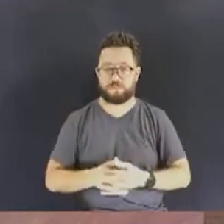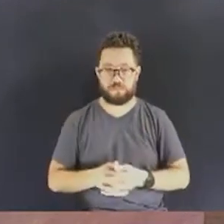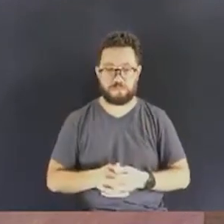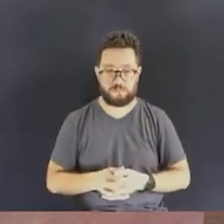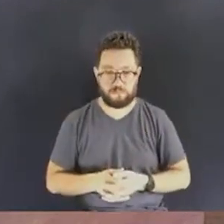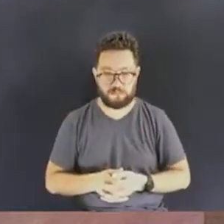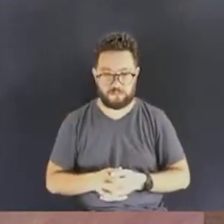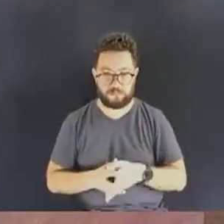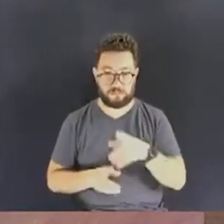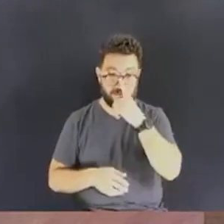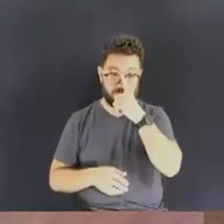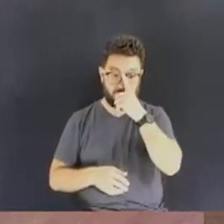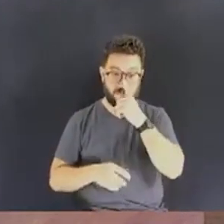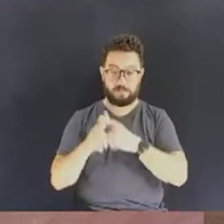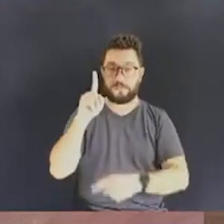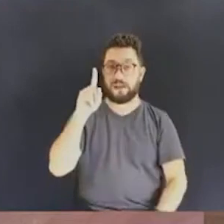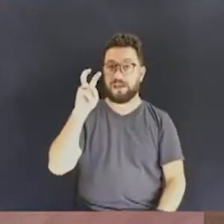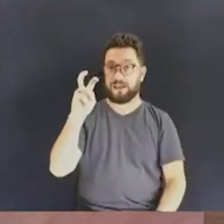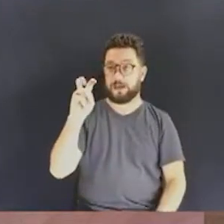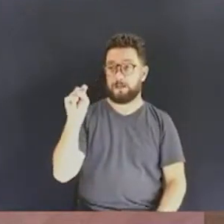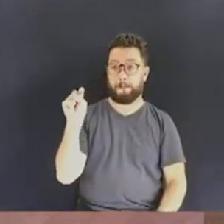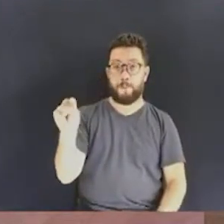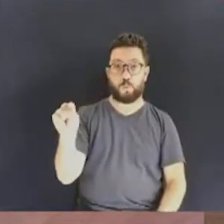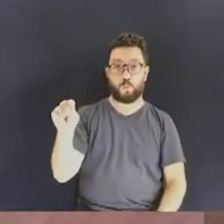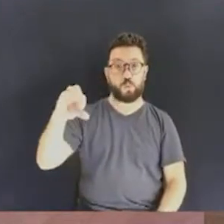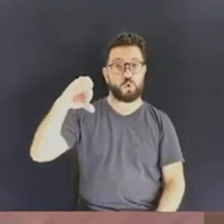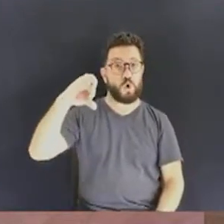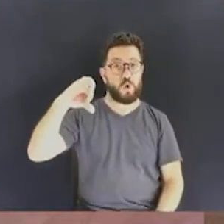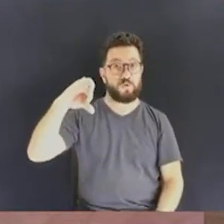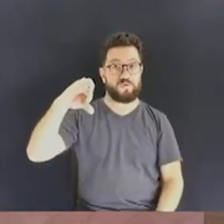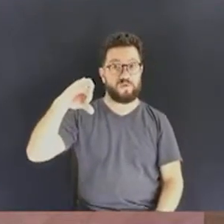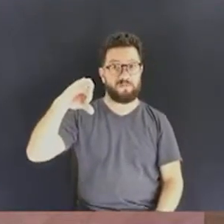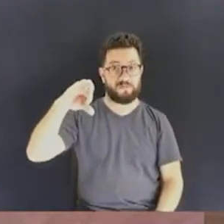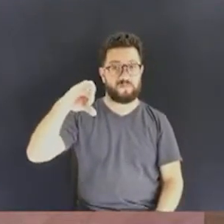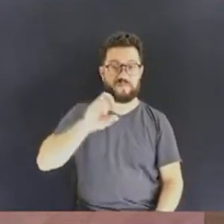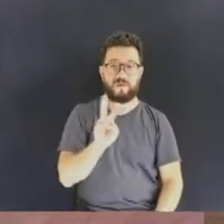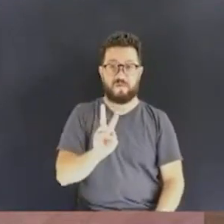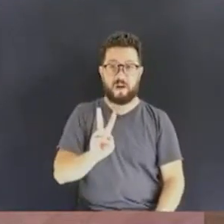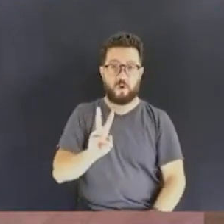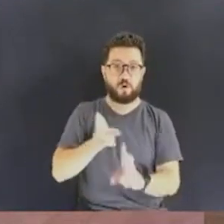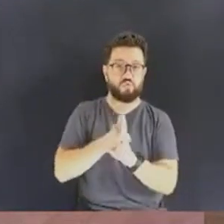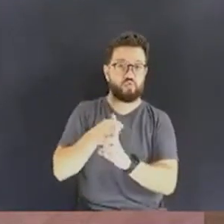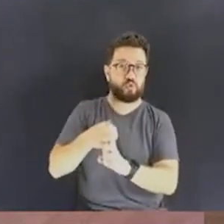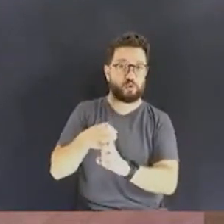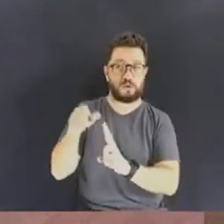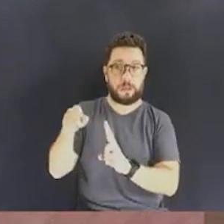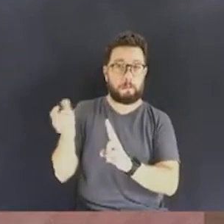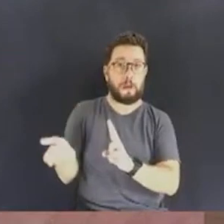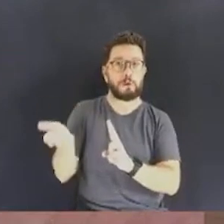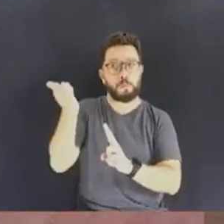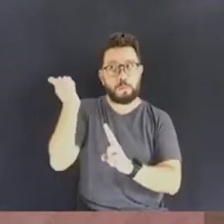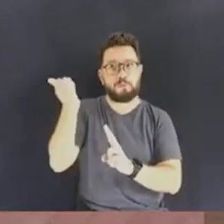aumento de 15,9% em relação à transferência via SUS, que é muito positivo para a saúde. Então,